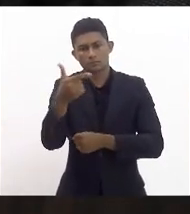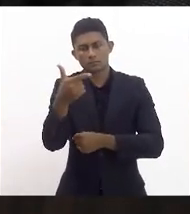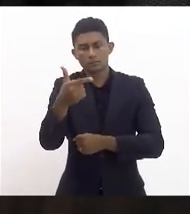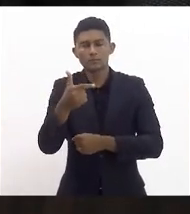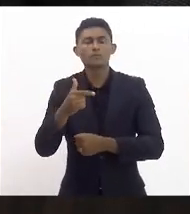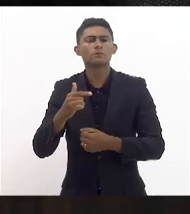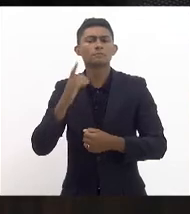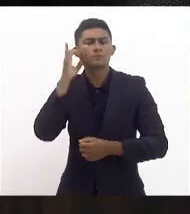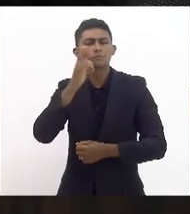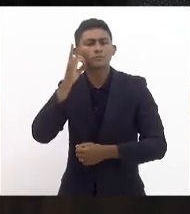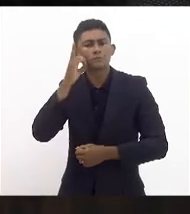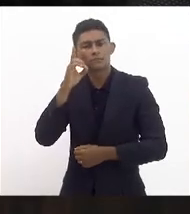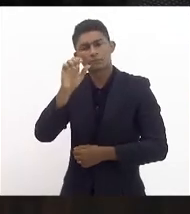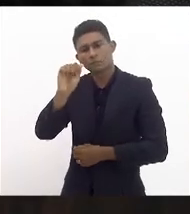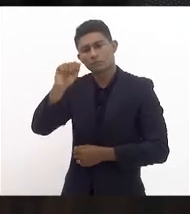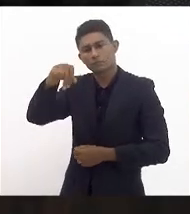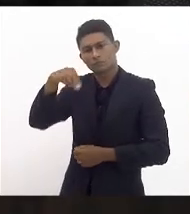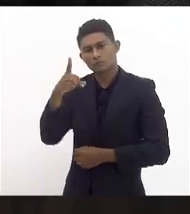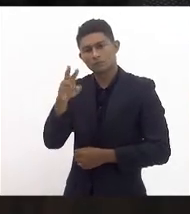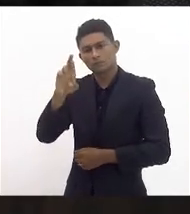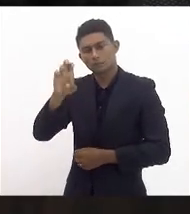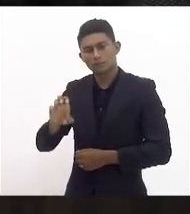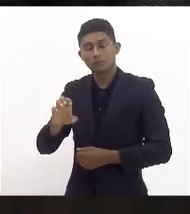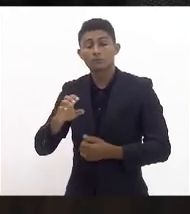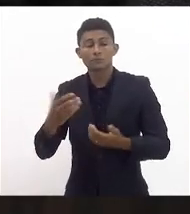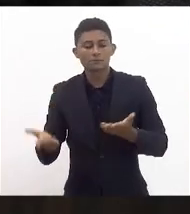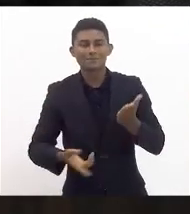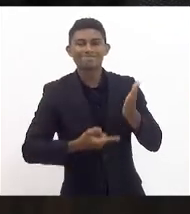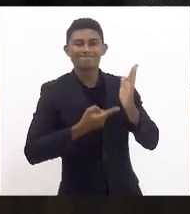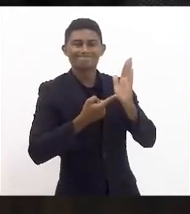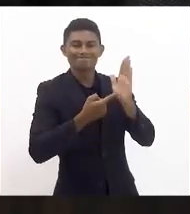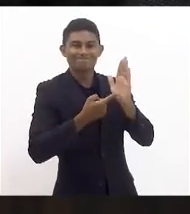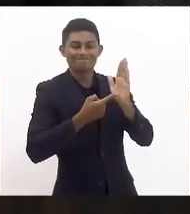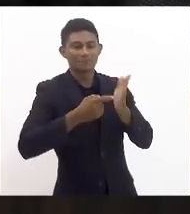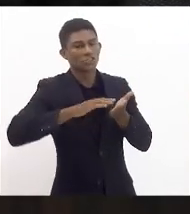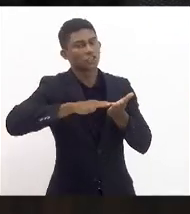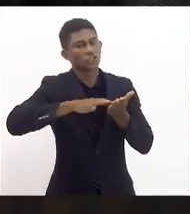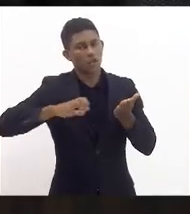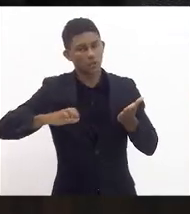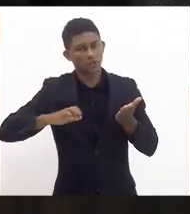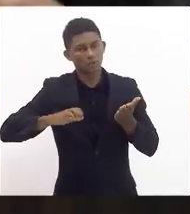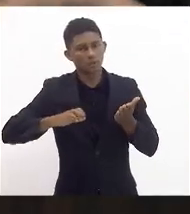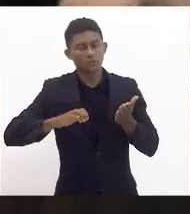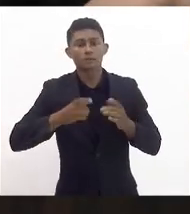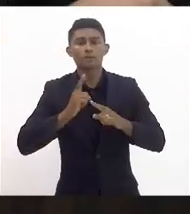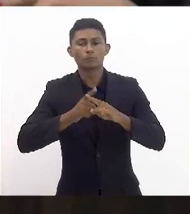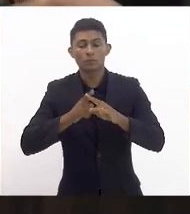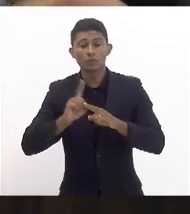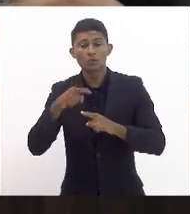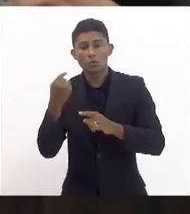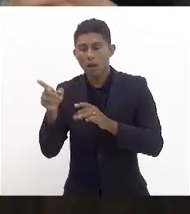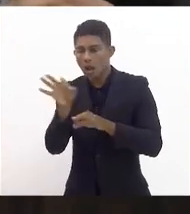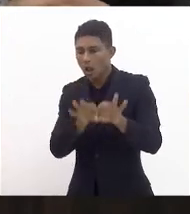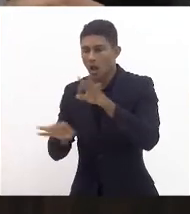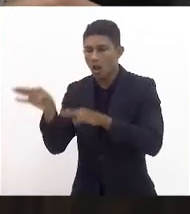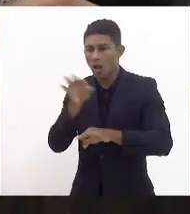autoria do deputado André Siciliano. Estou retirando de pauta, porque nós estamos construindo um substitutivo,